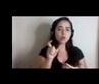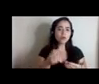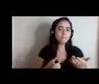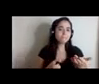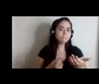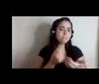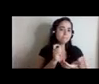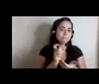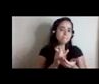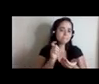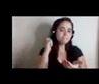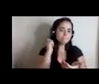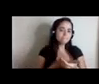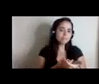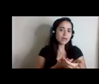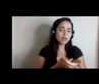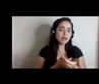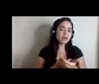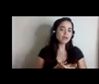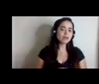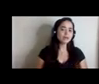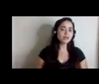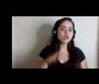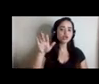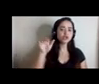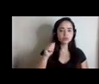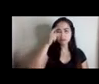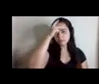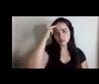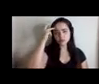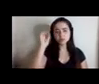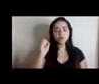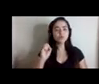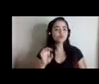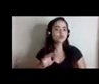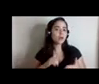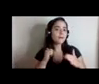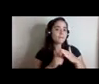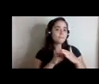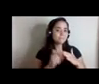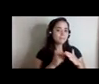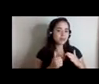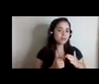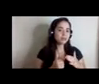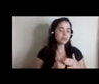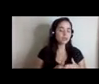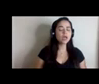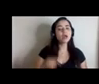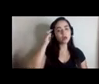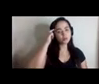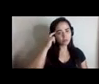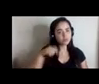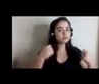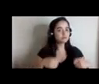ou seja, chamando o sujeito a empreender. Eu acho necessário empreender,